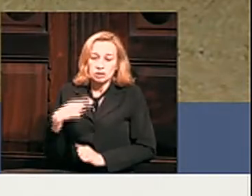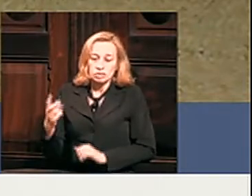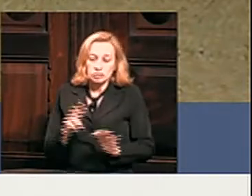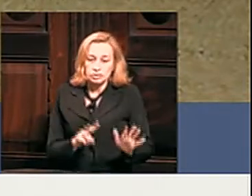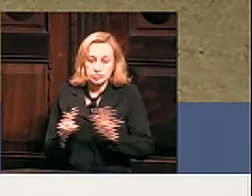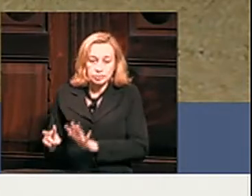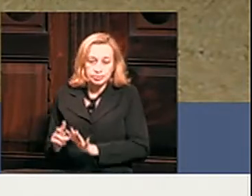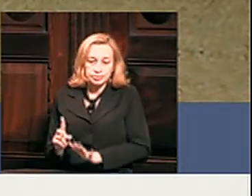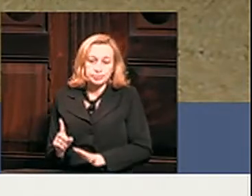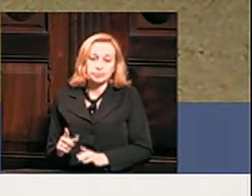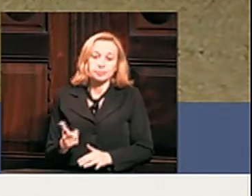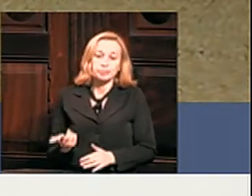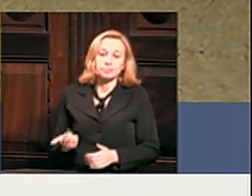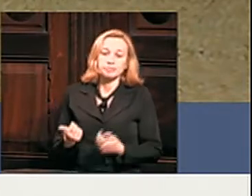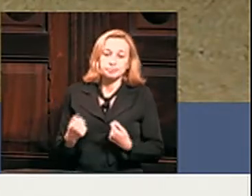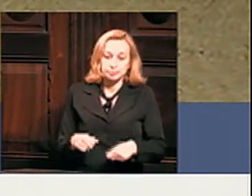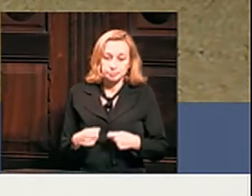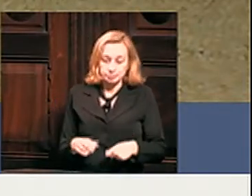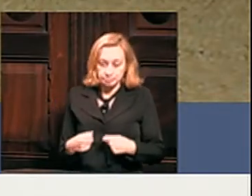vem esses desdobramentos